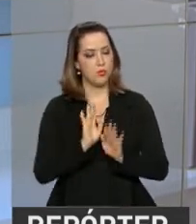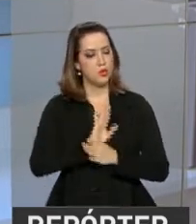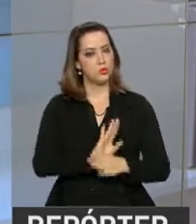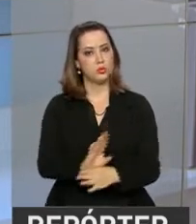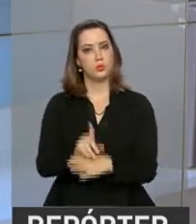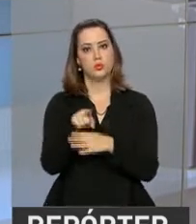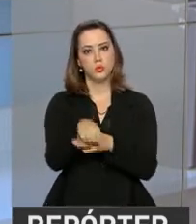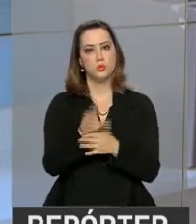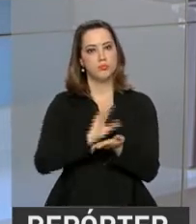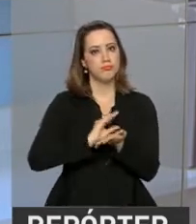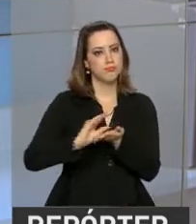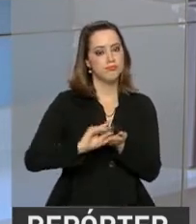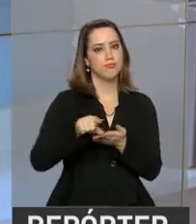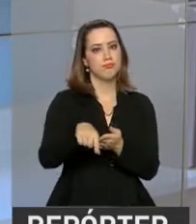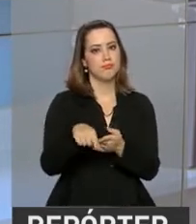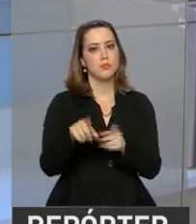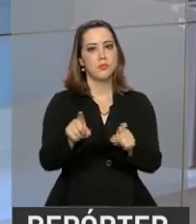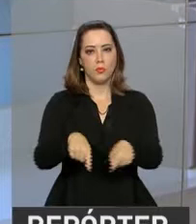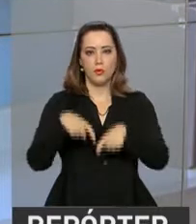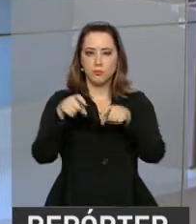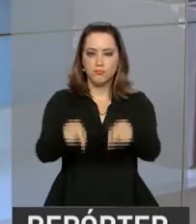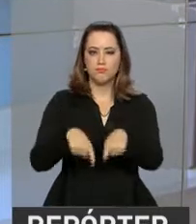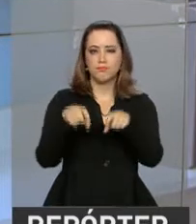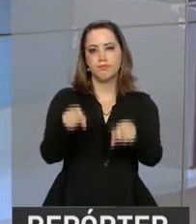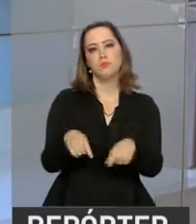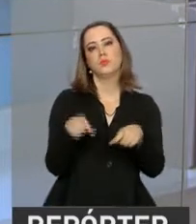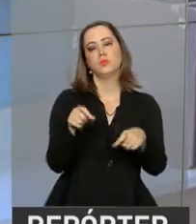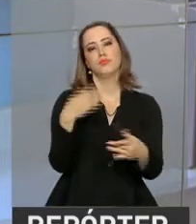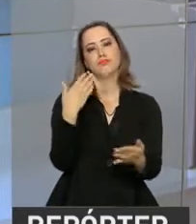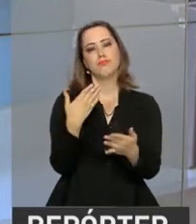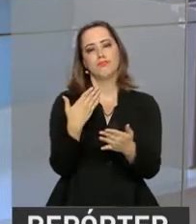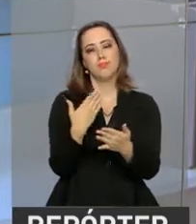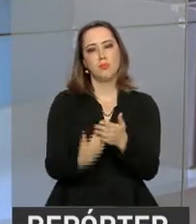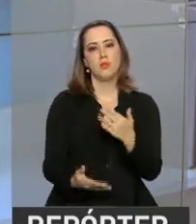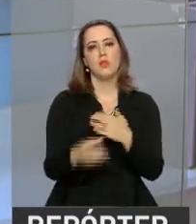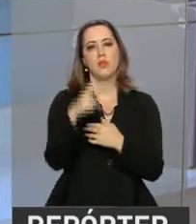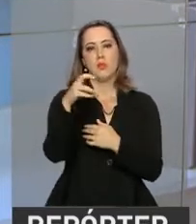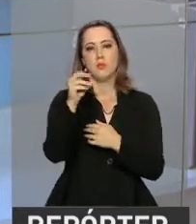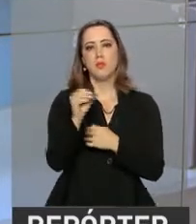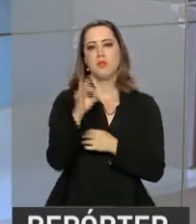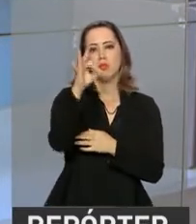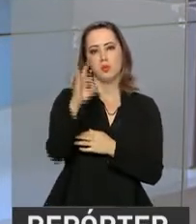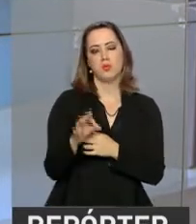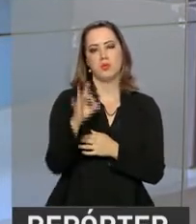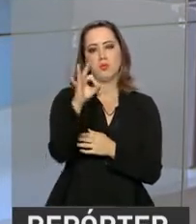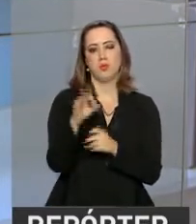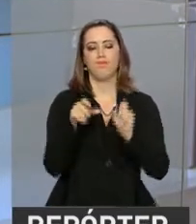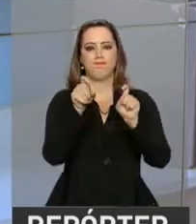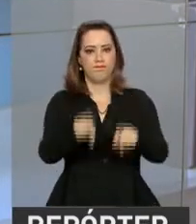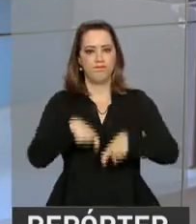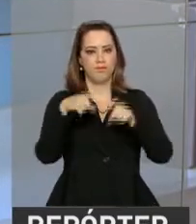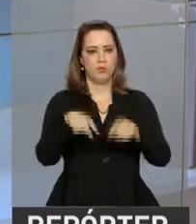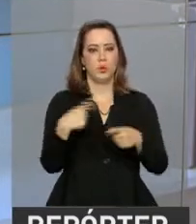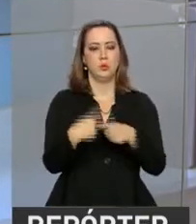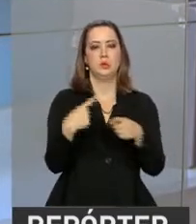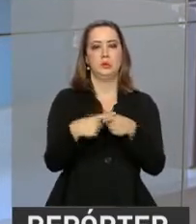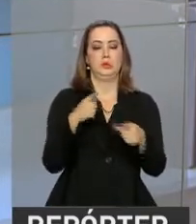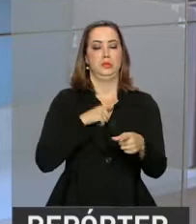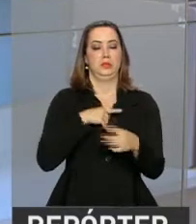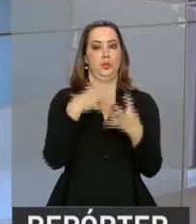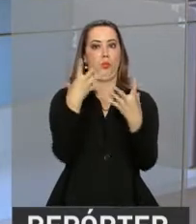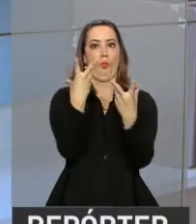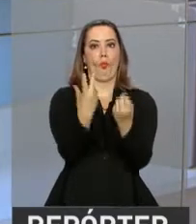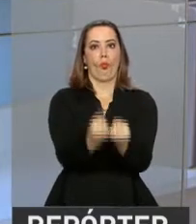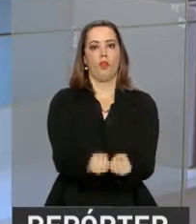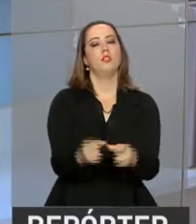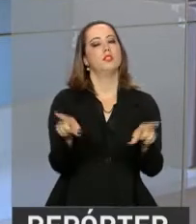financeira é para socorrer produtores rurais que perderam pelo menos 50% da safra por conta da seca ou excesso de